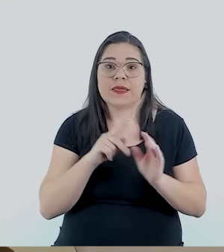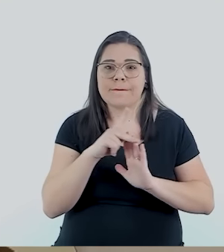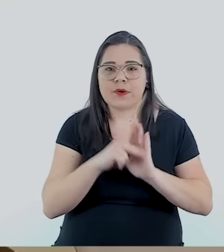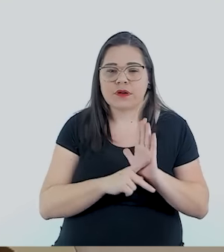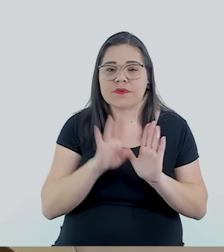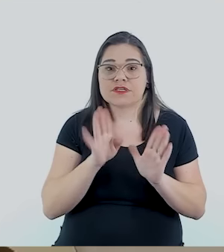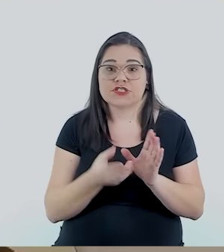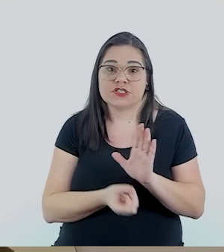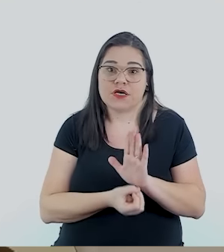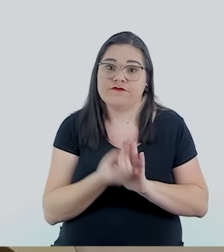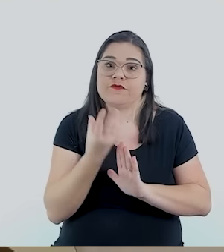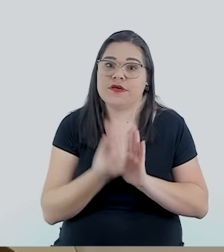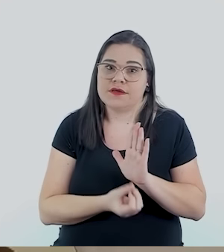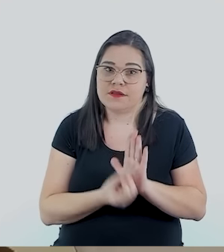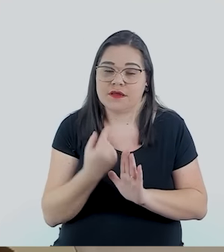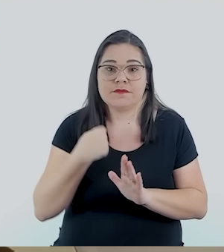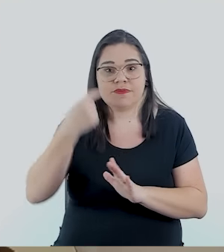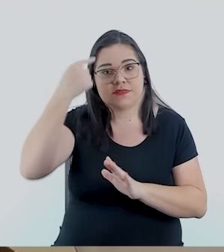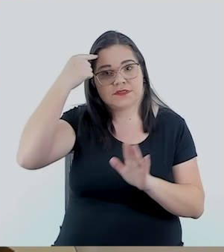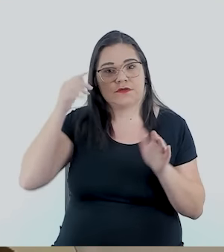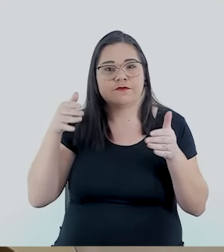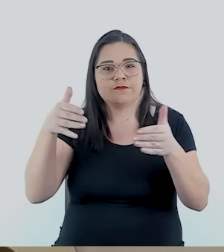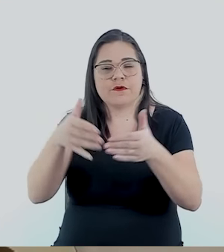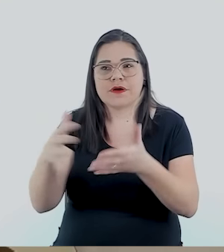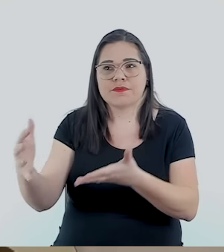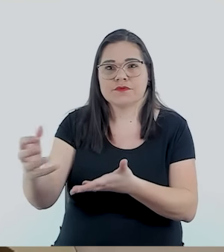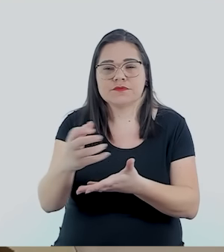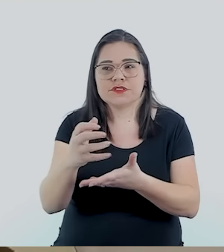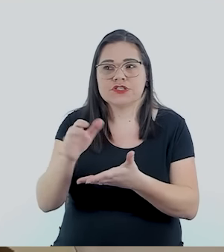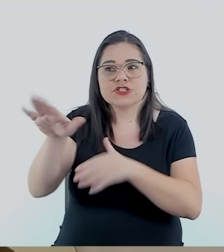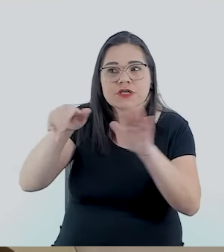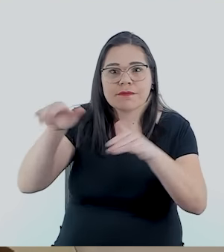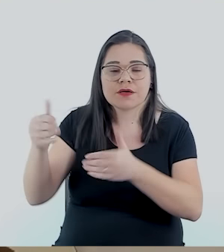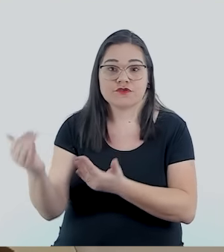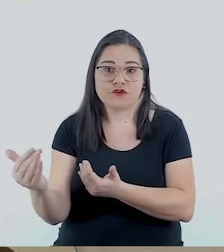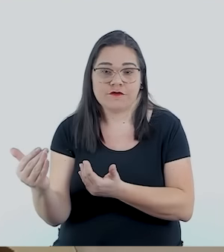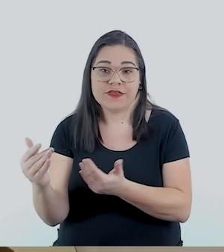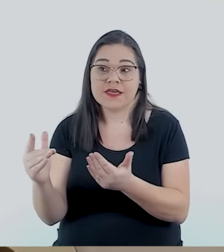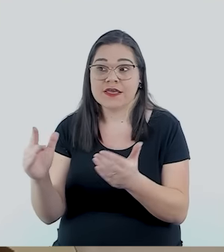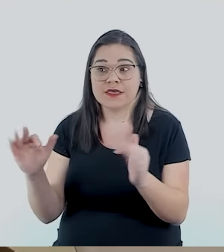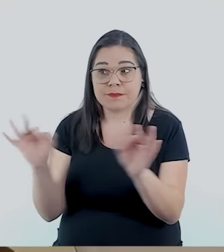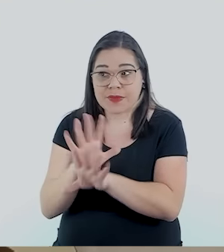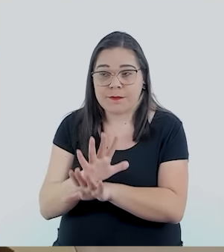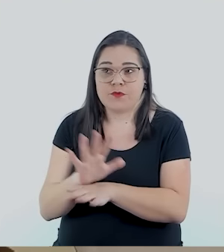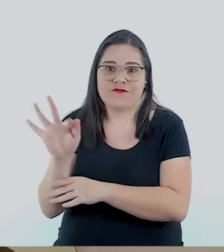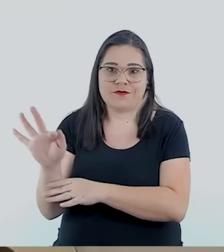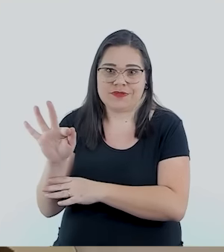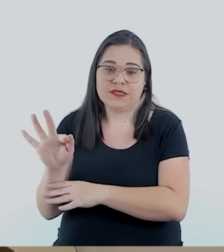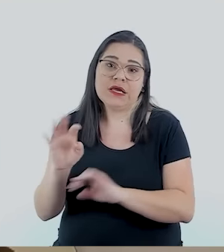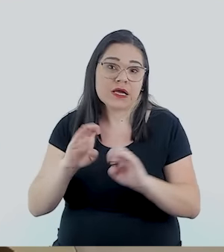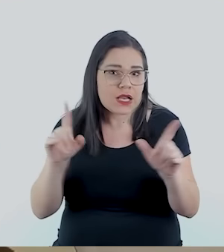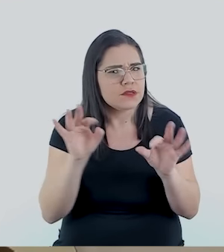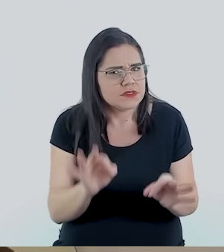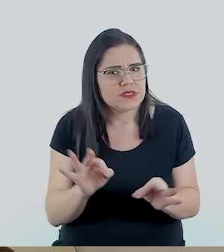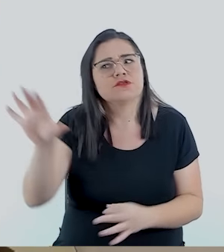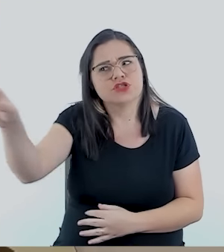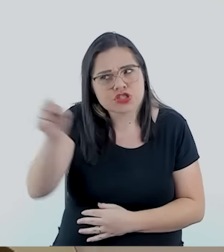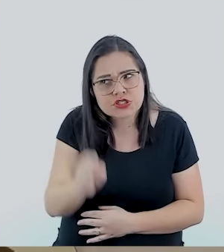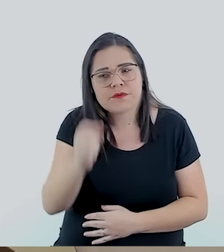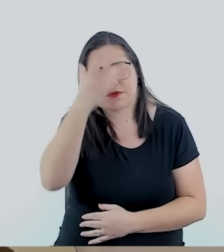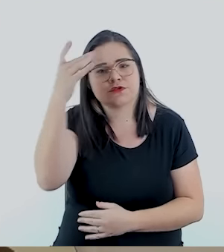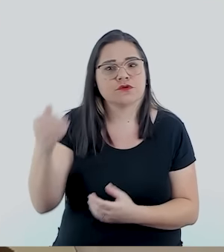criados e pensando em trazer e capturar esse jovem que sai da faculdade que obviamente ele tá correto a gente precisa